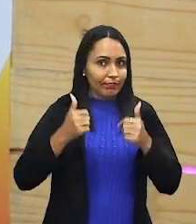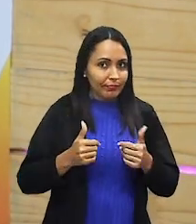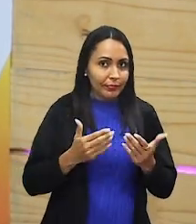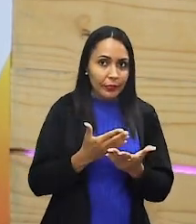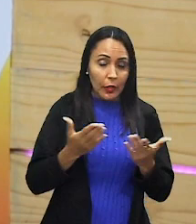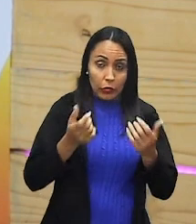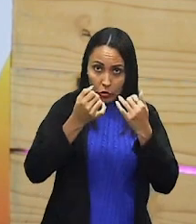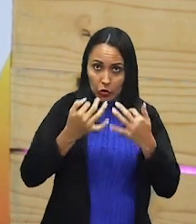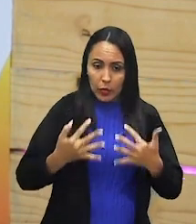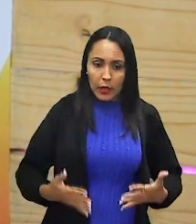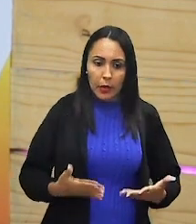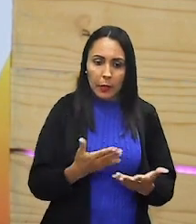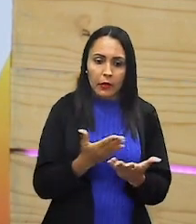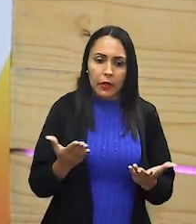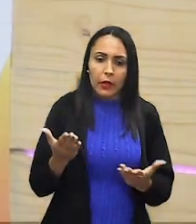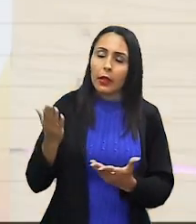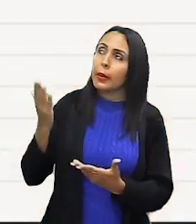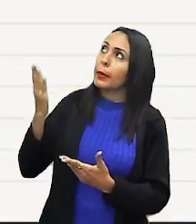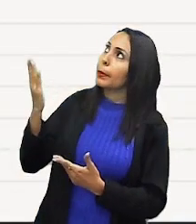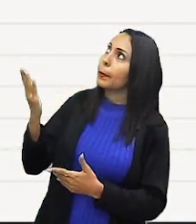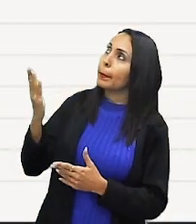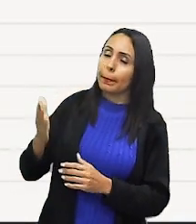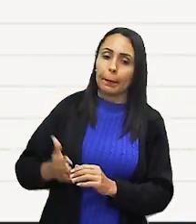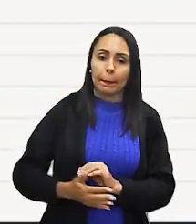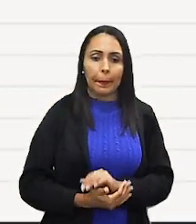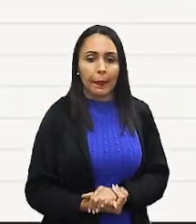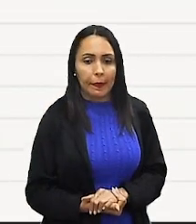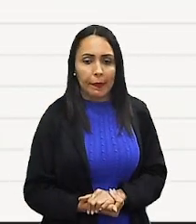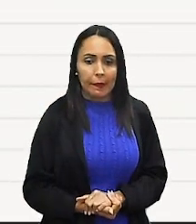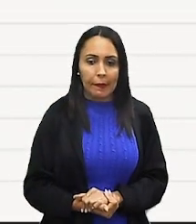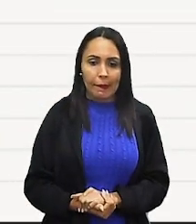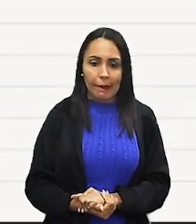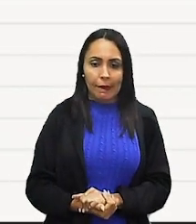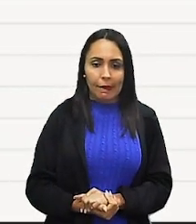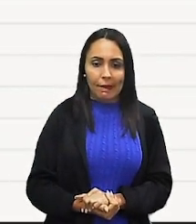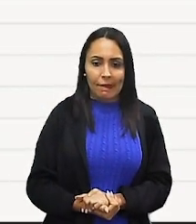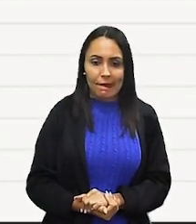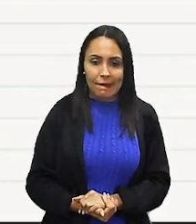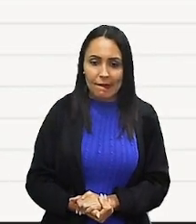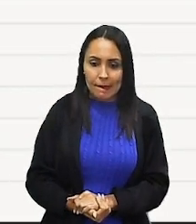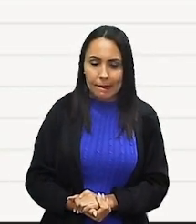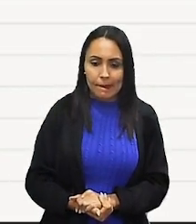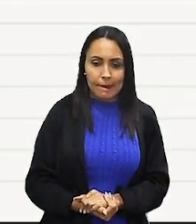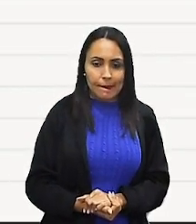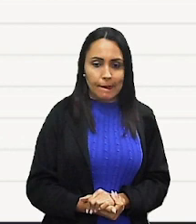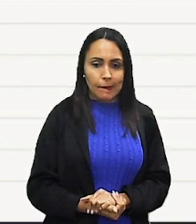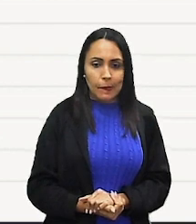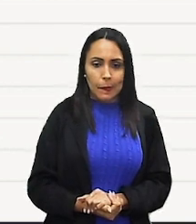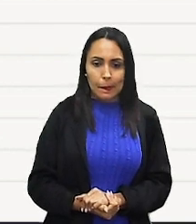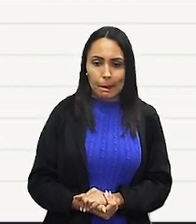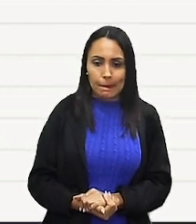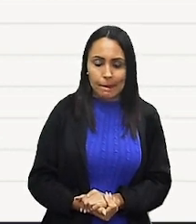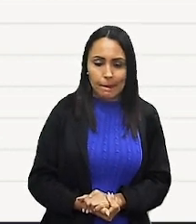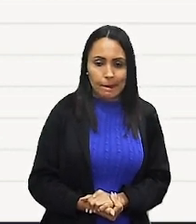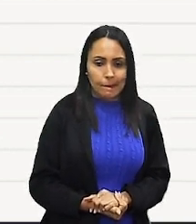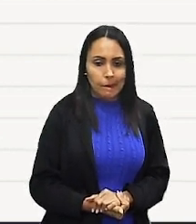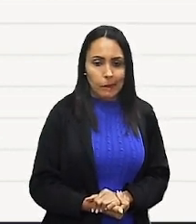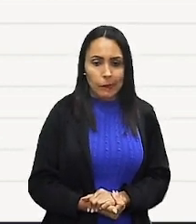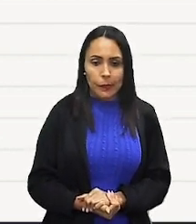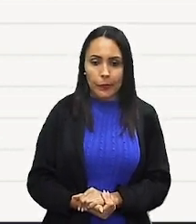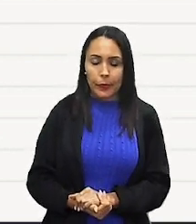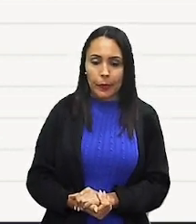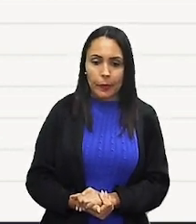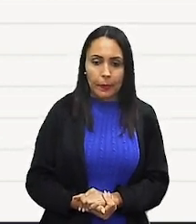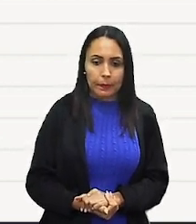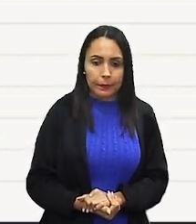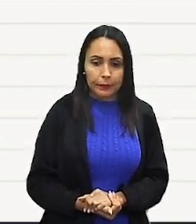isso para vocês, ó. O capsídeo é formado de proteínas. Agora deixa eu só contar uma história, tá? Olhe.